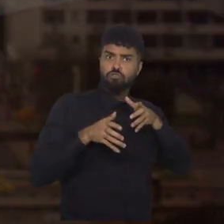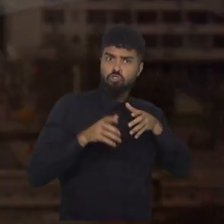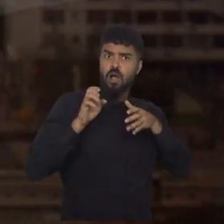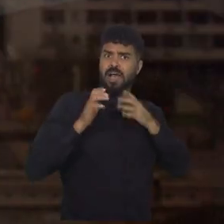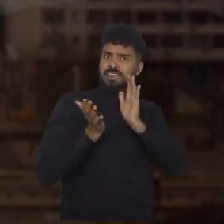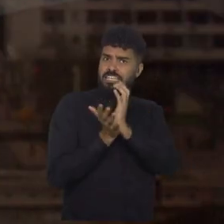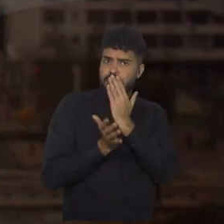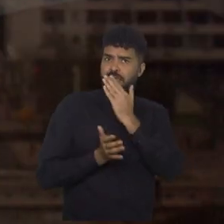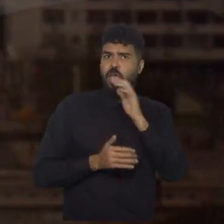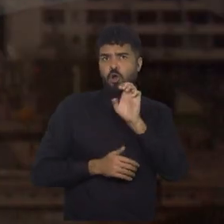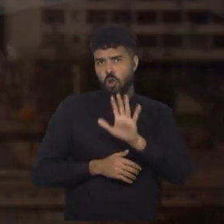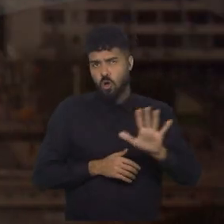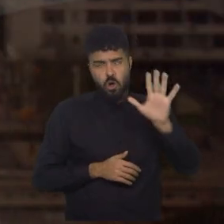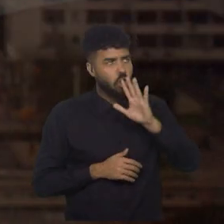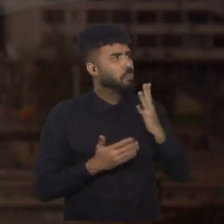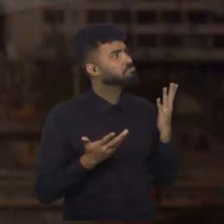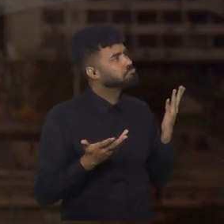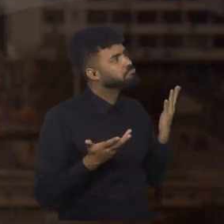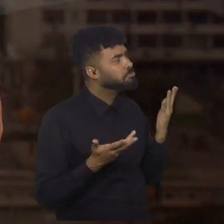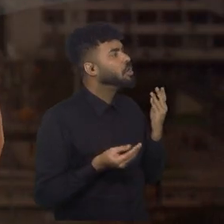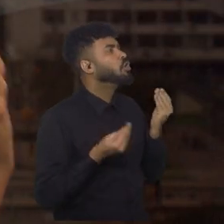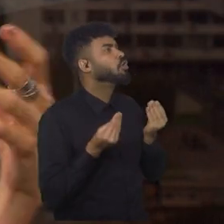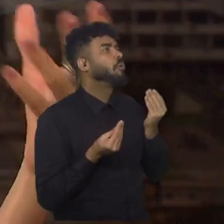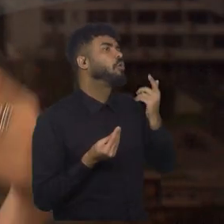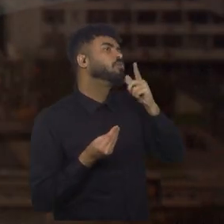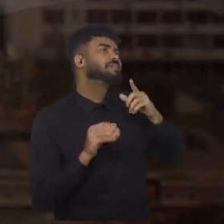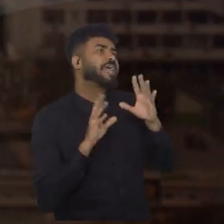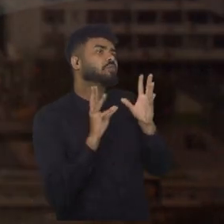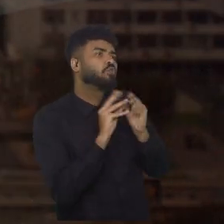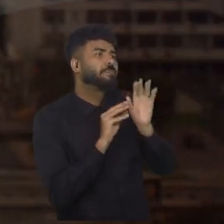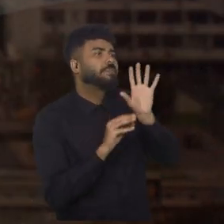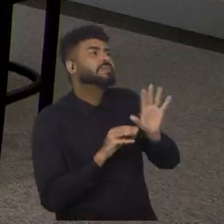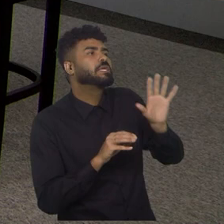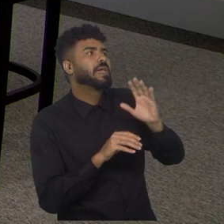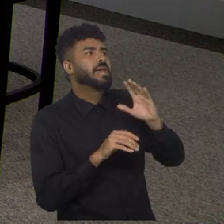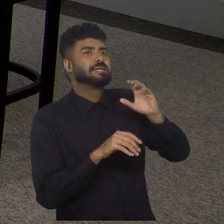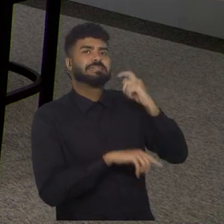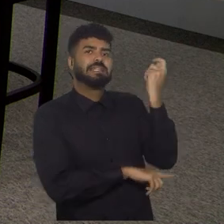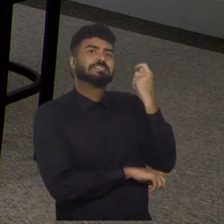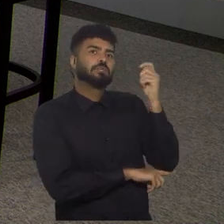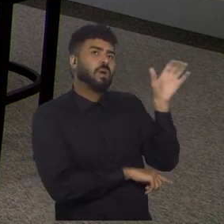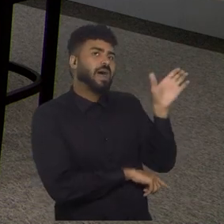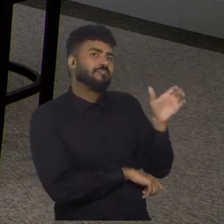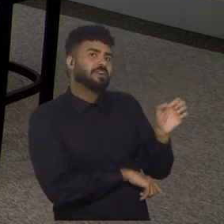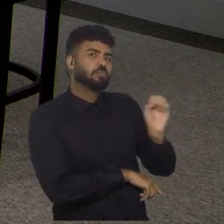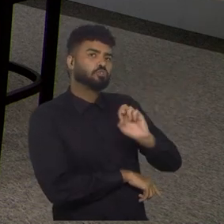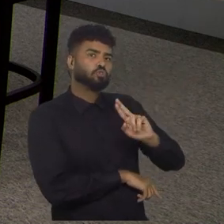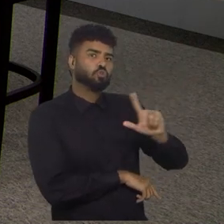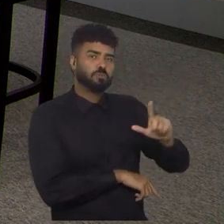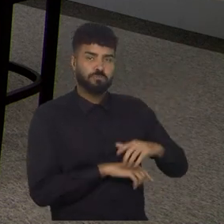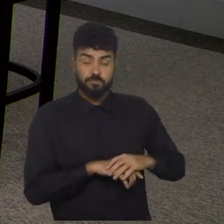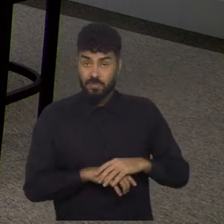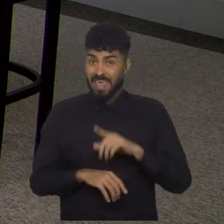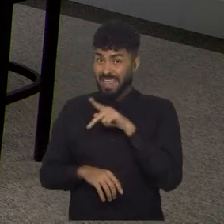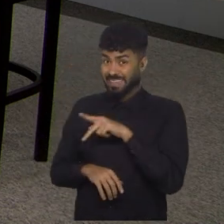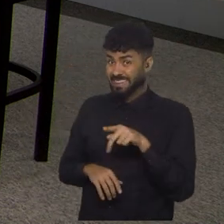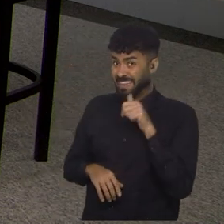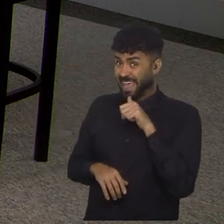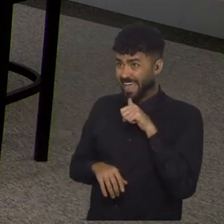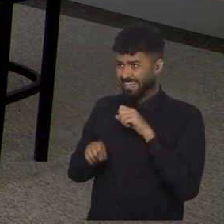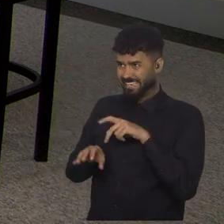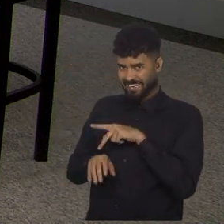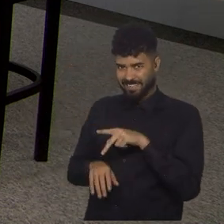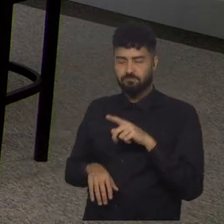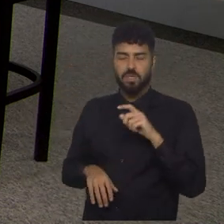Europa. Como resumir um pouco ela, Belly? Então, a técnica Desirée até deu uma entrevista para a